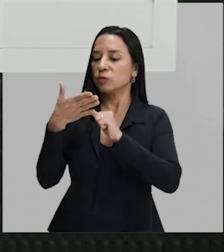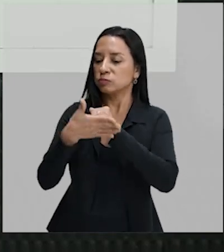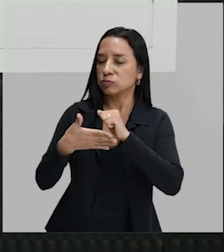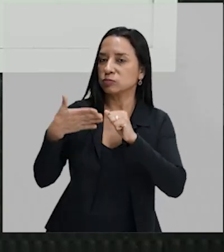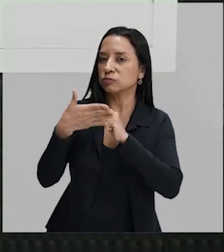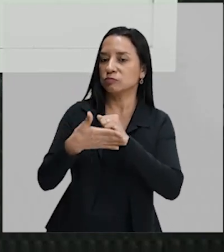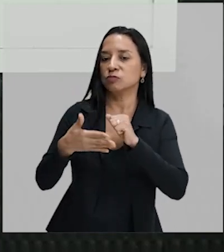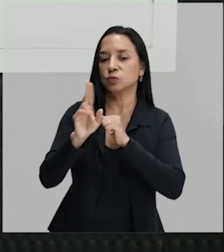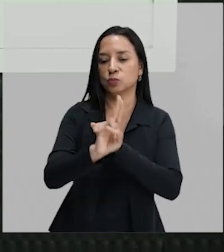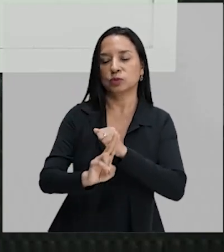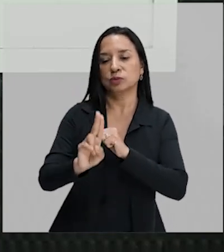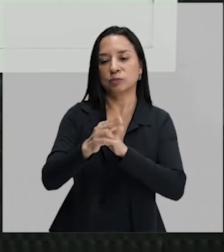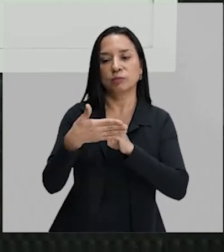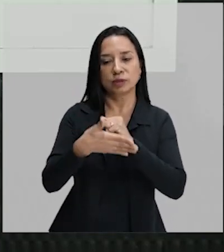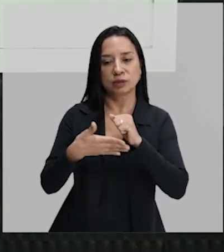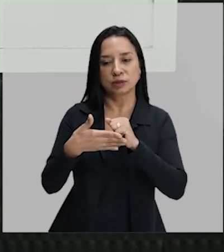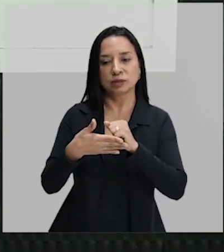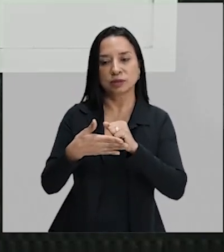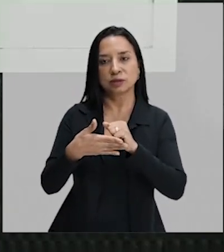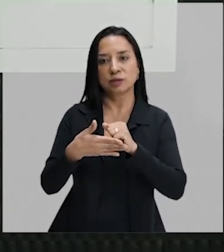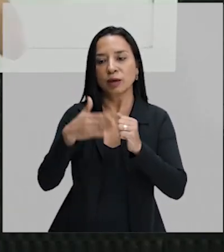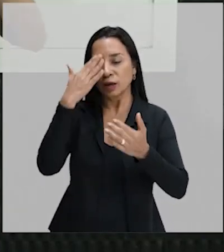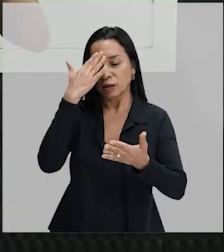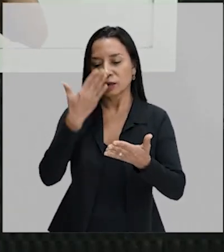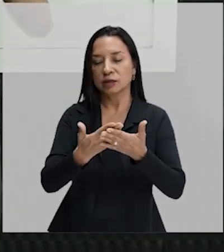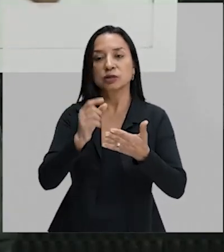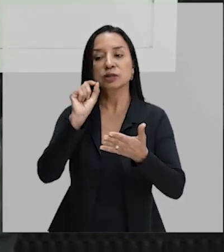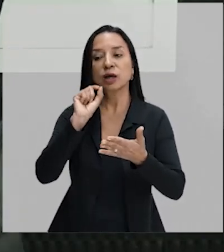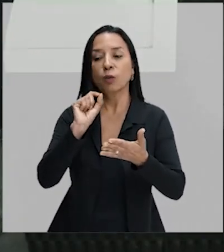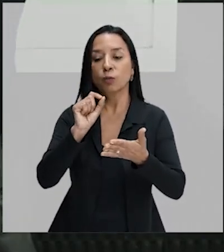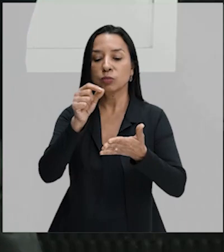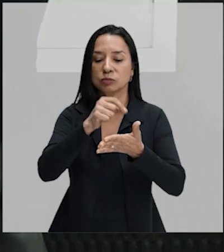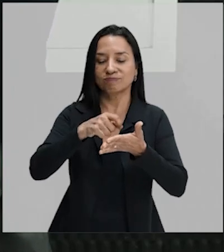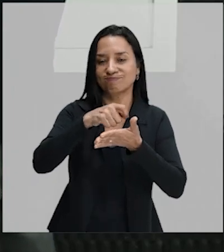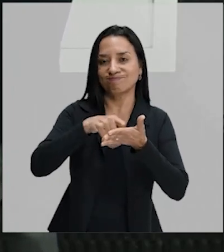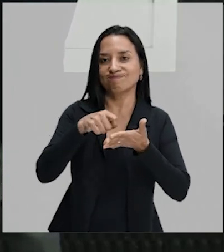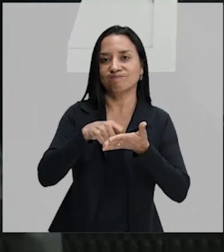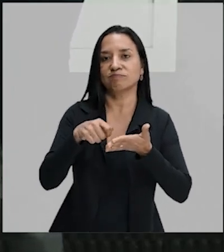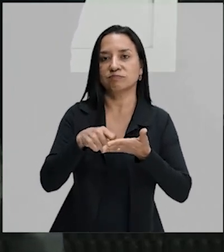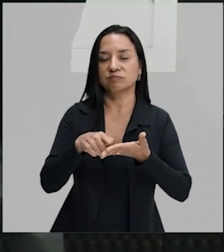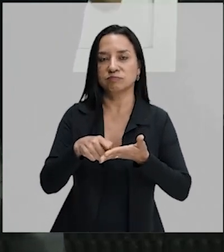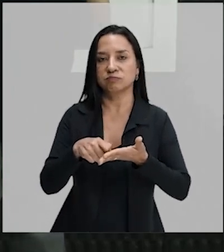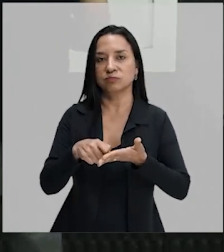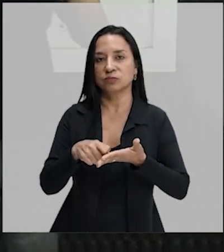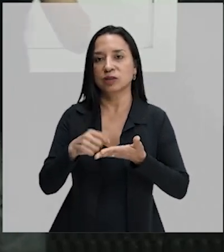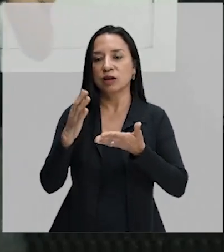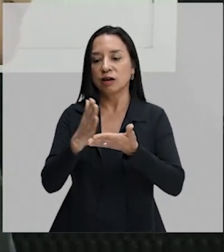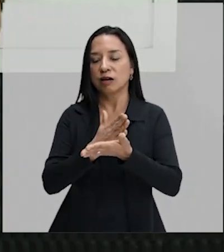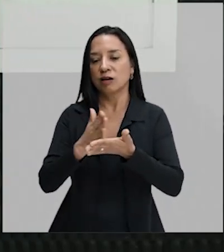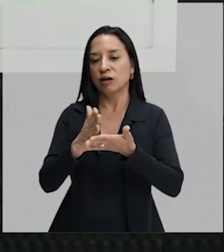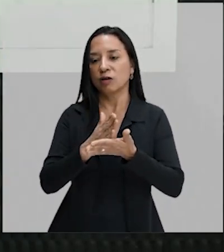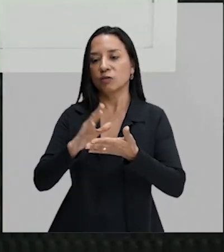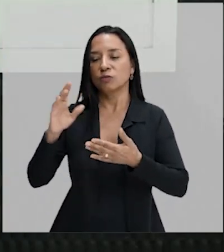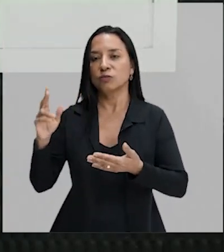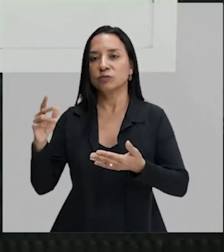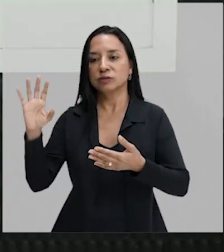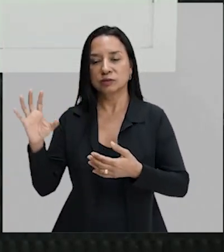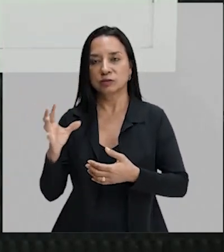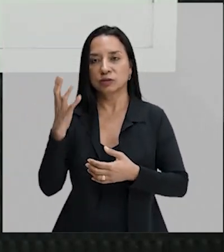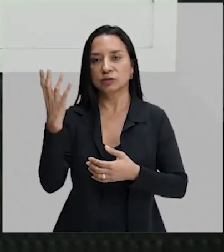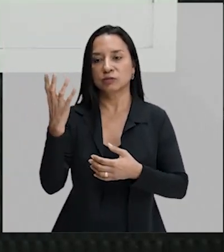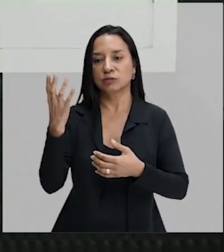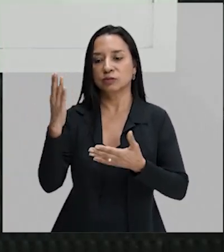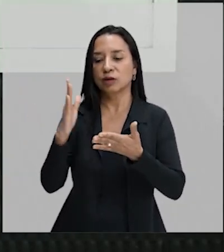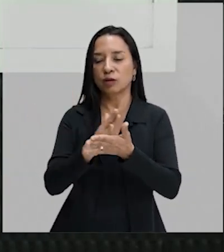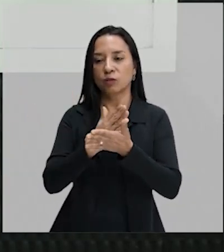escrevendo. Então, é fato que alguns acontecimentos, certo? Algumas estruturas,